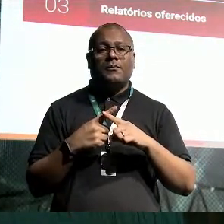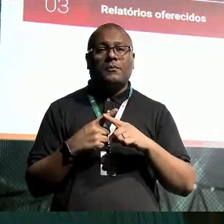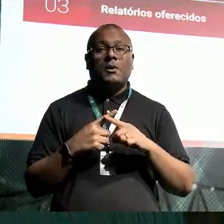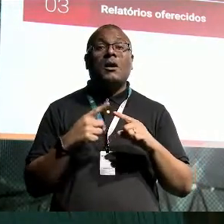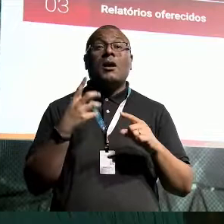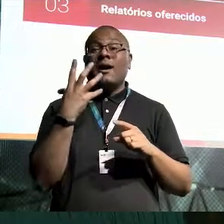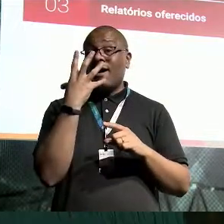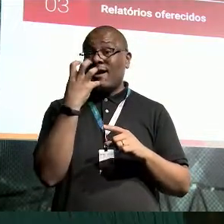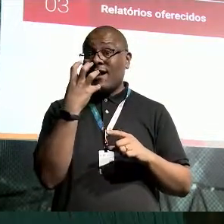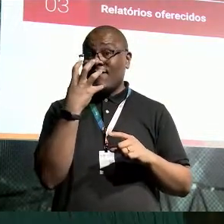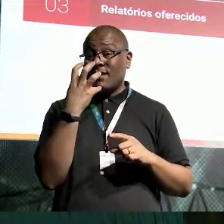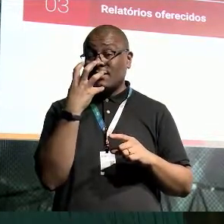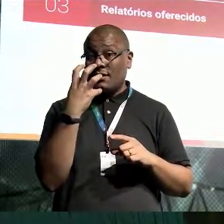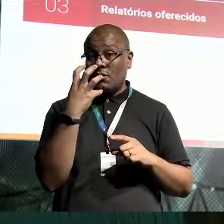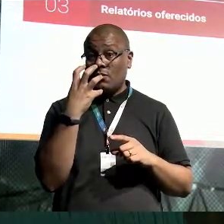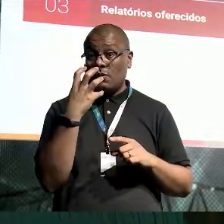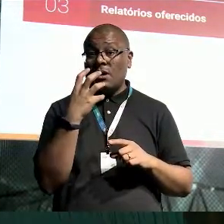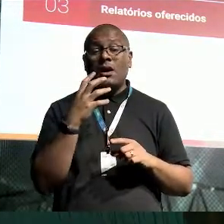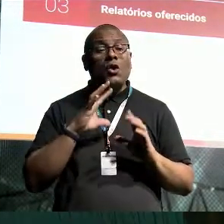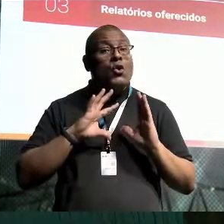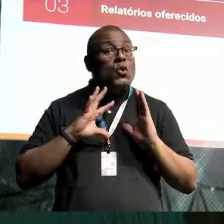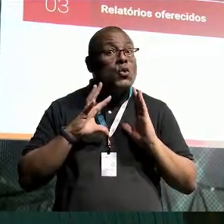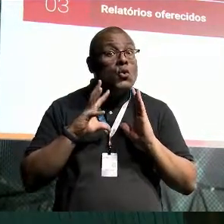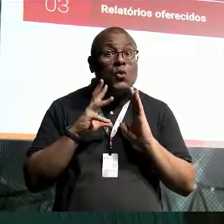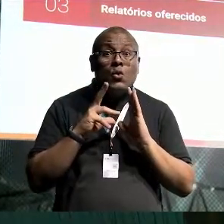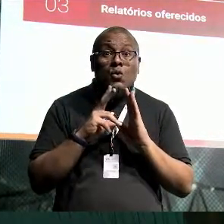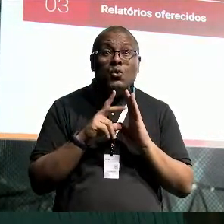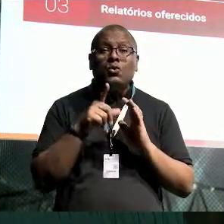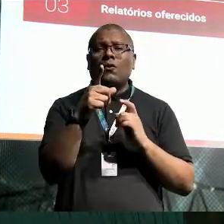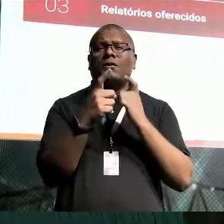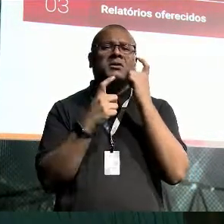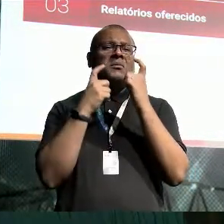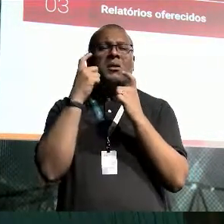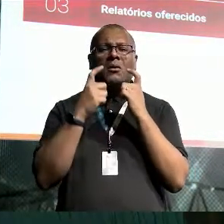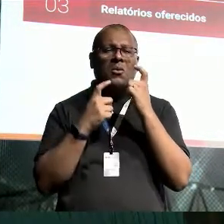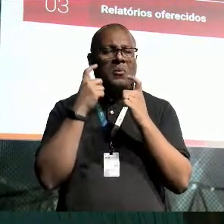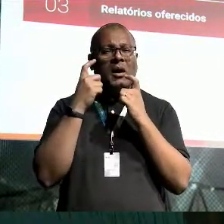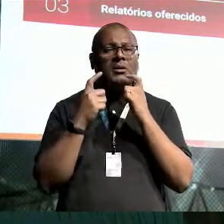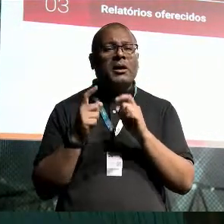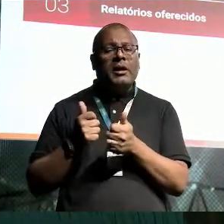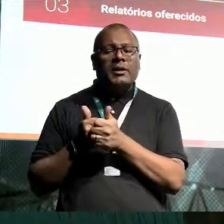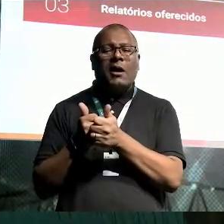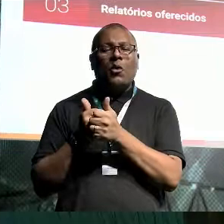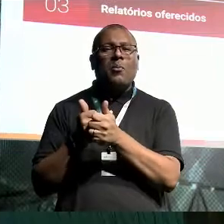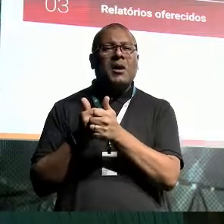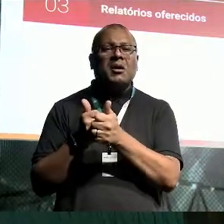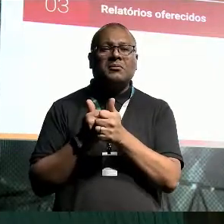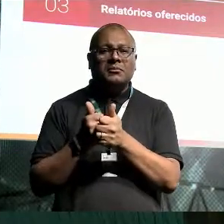modo gravação, ele vai fazer tudo para você, você não precisa se preocupar que toda hora ele está ali, check,